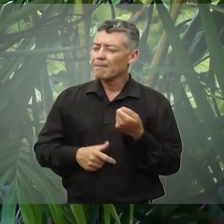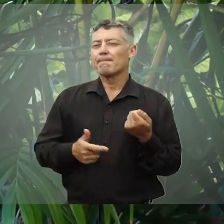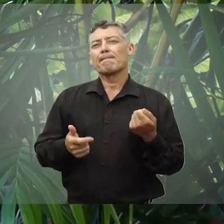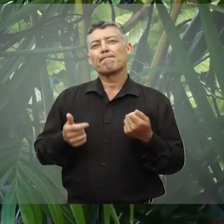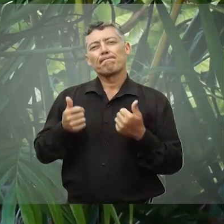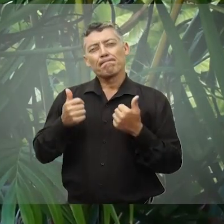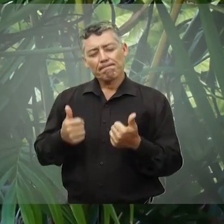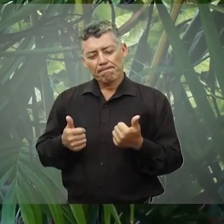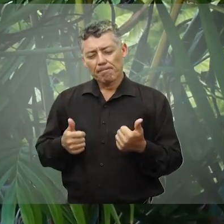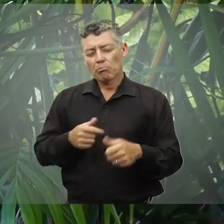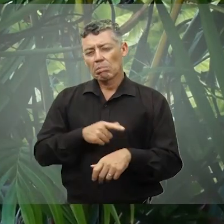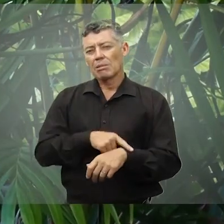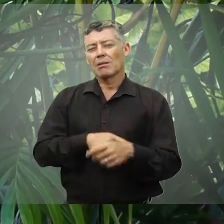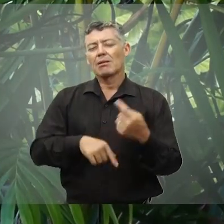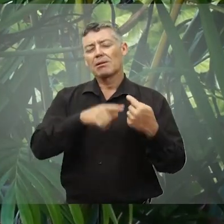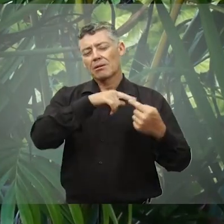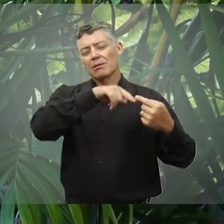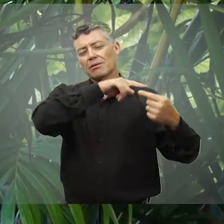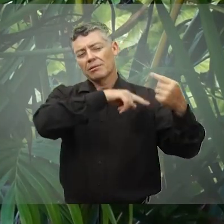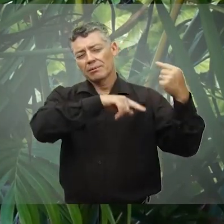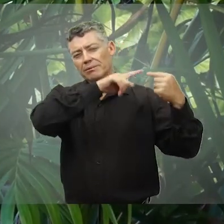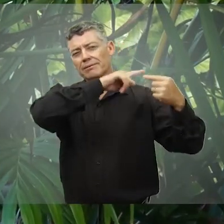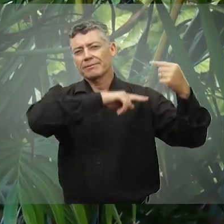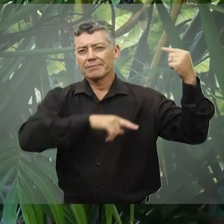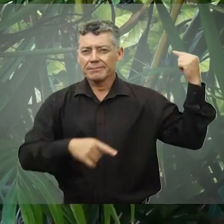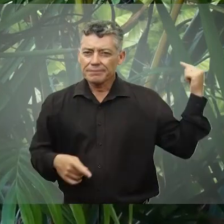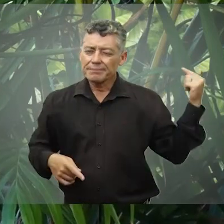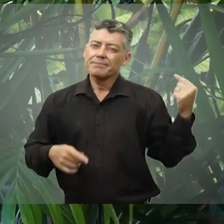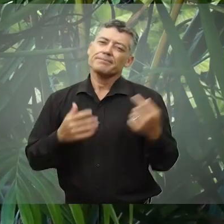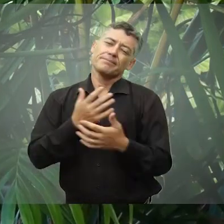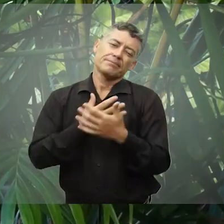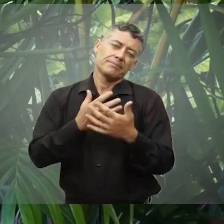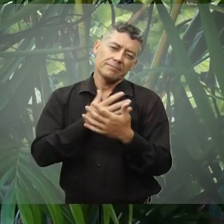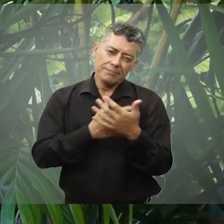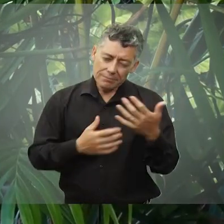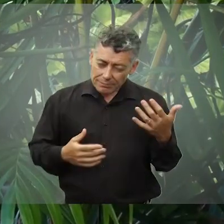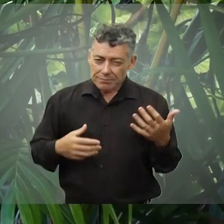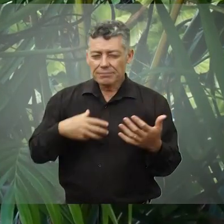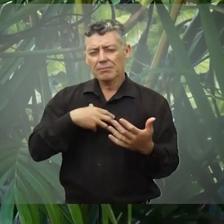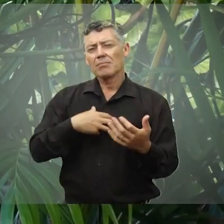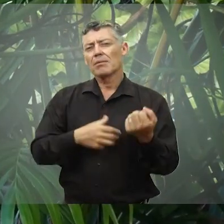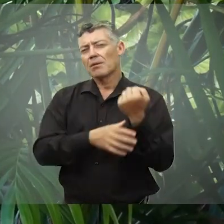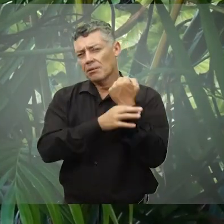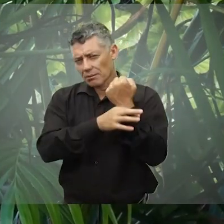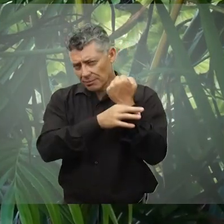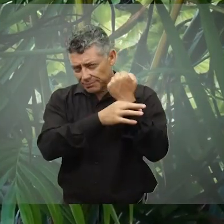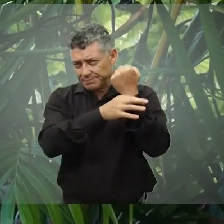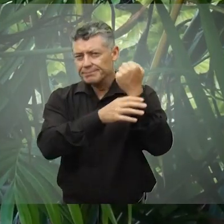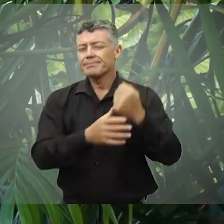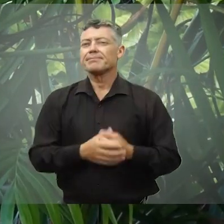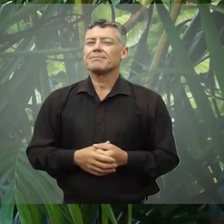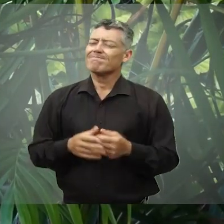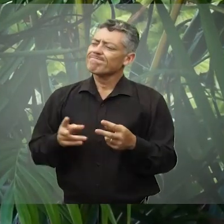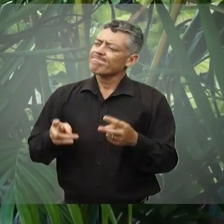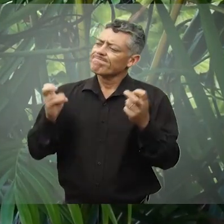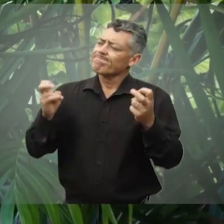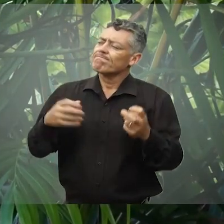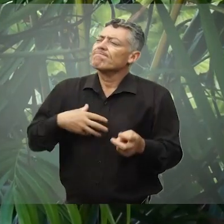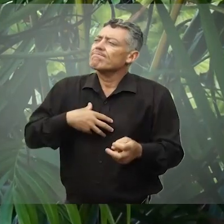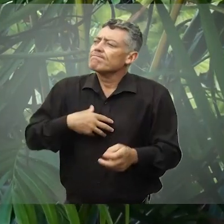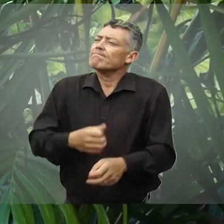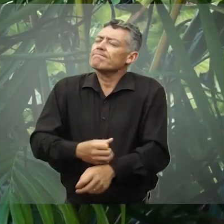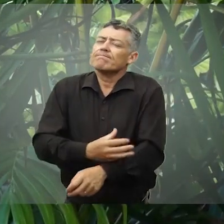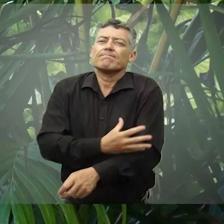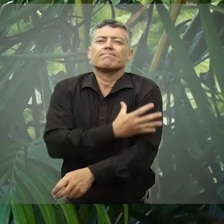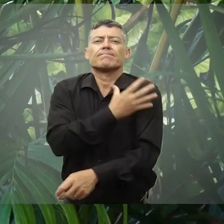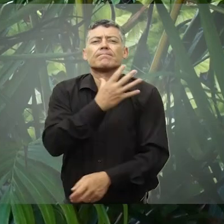de um tempo para trás, né? Que a música, eu acho que a música tem esse poder. A música te emociona. A